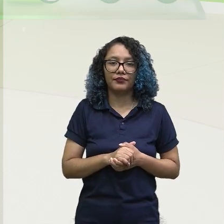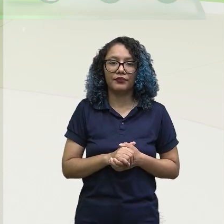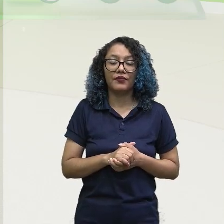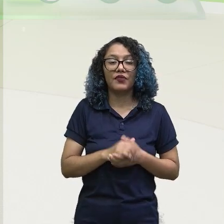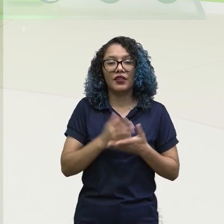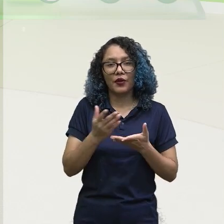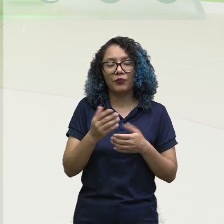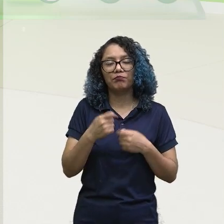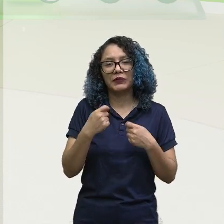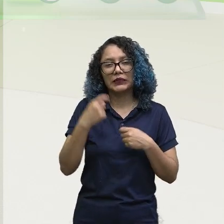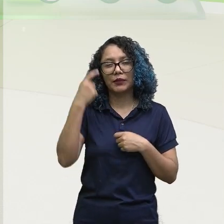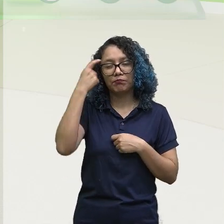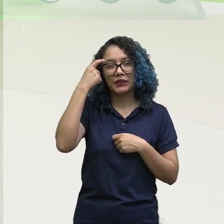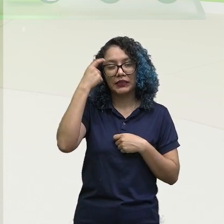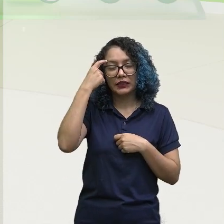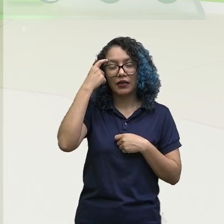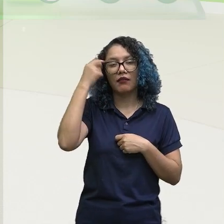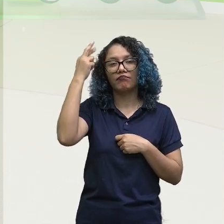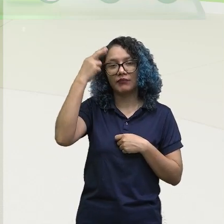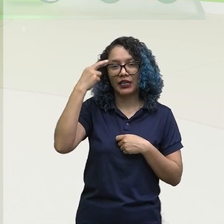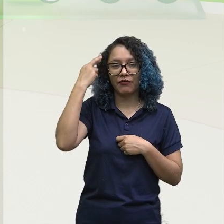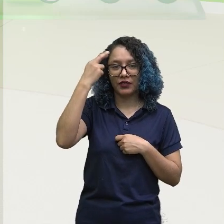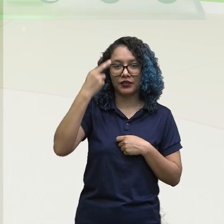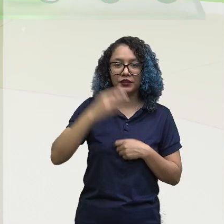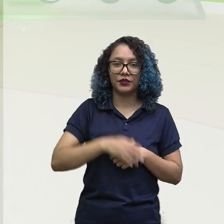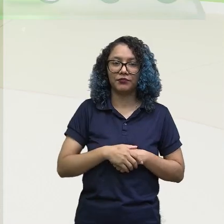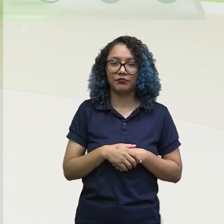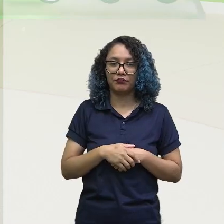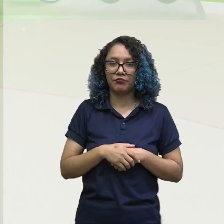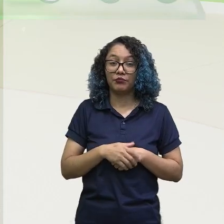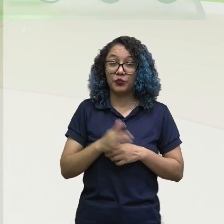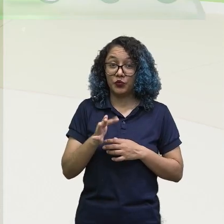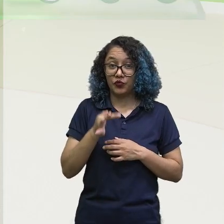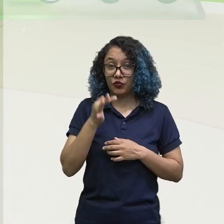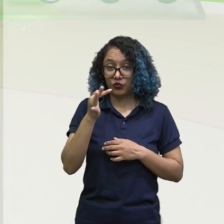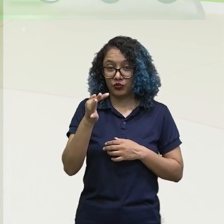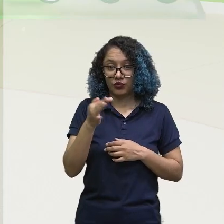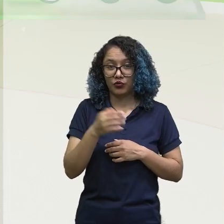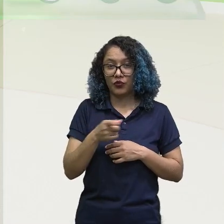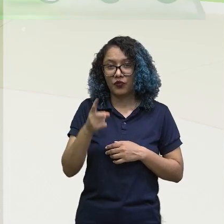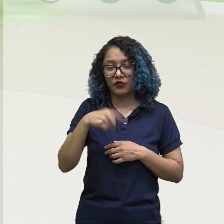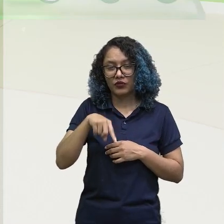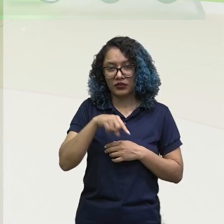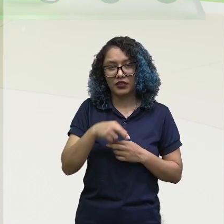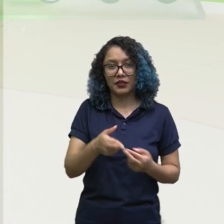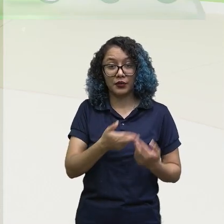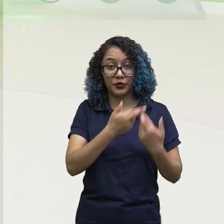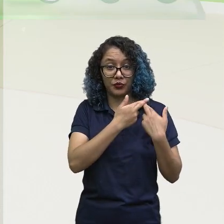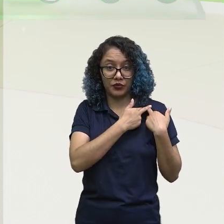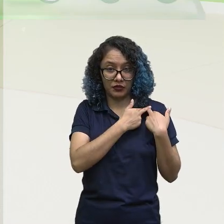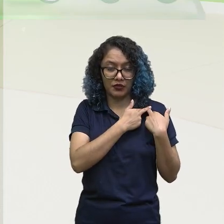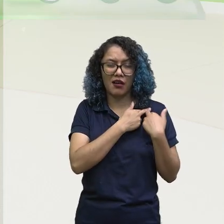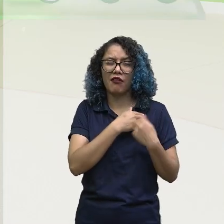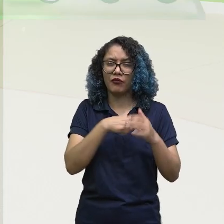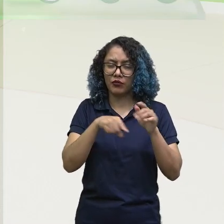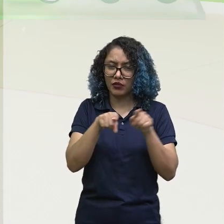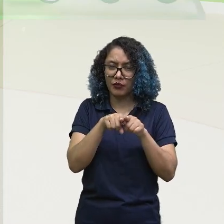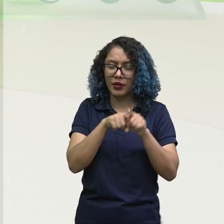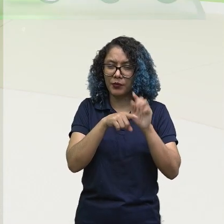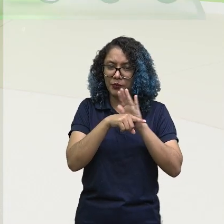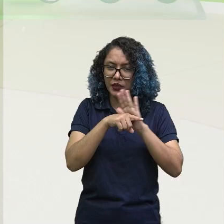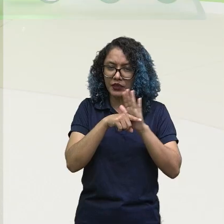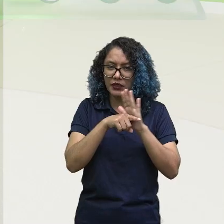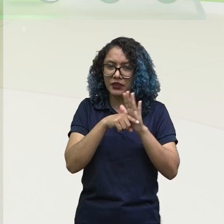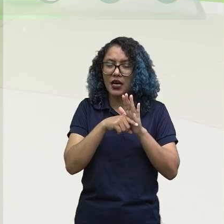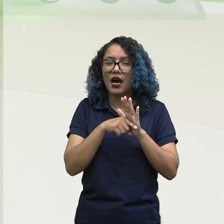esse questionamento, essa reflexão fica para as próximas gerações. Você aí é responsável por pesquisar